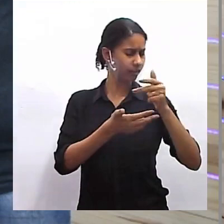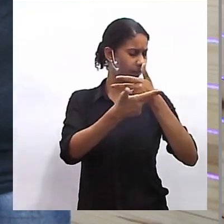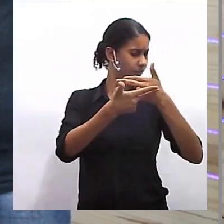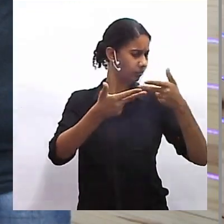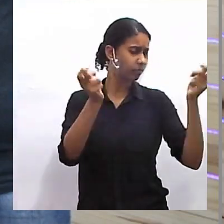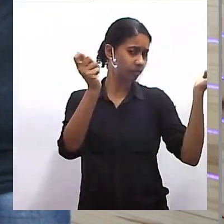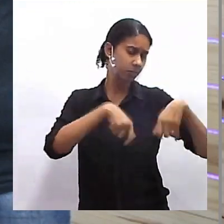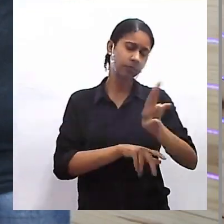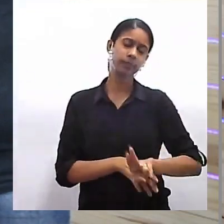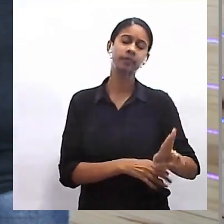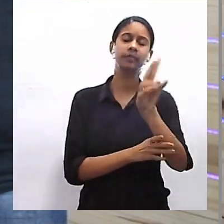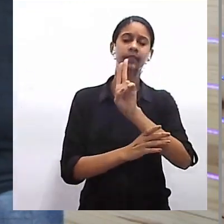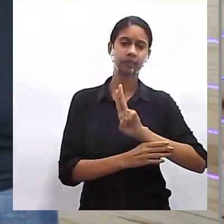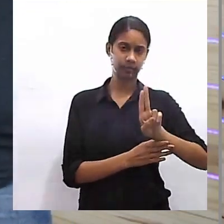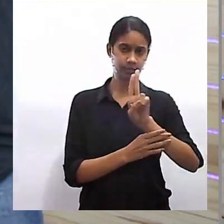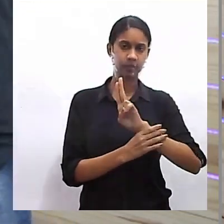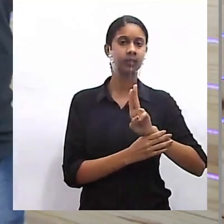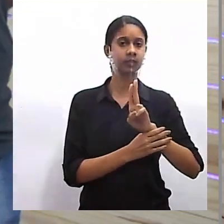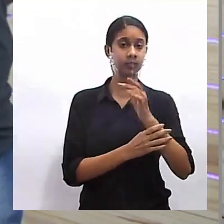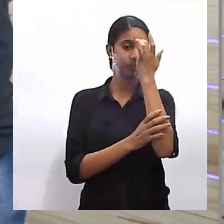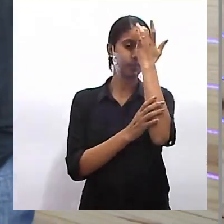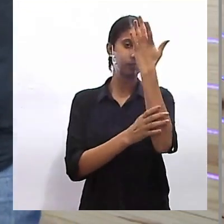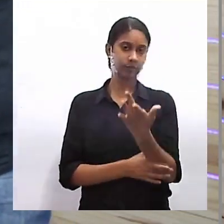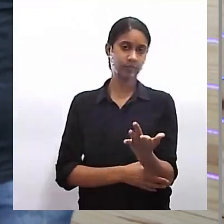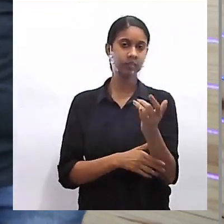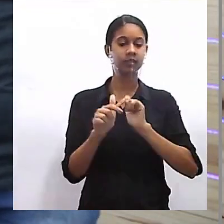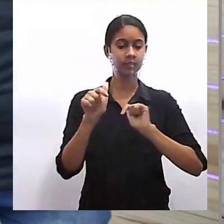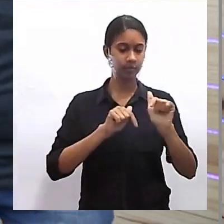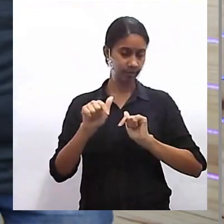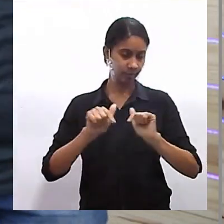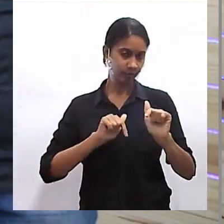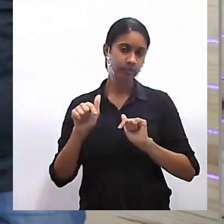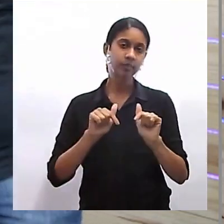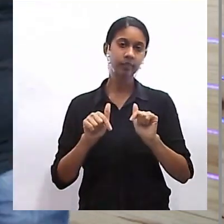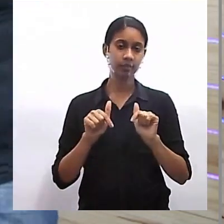a gente pode facilitar o trabalho,